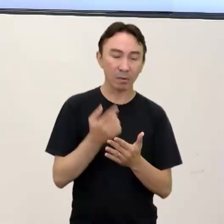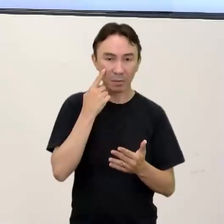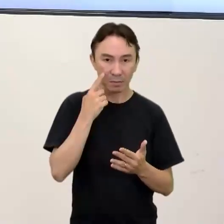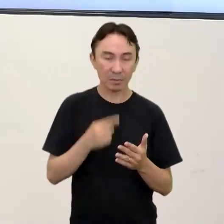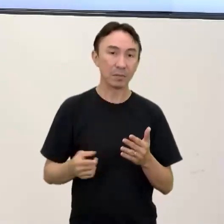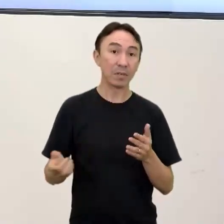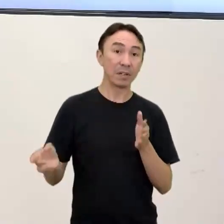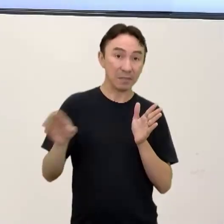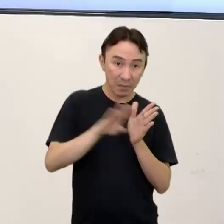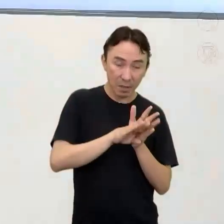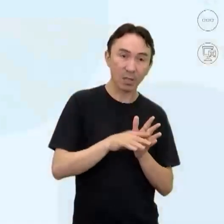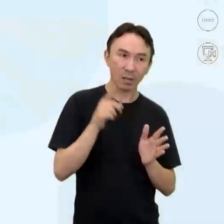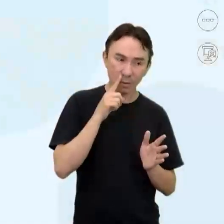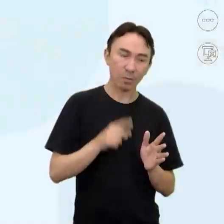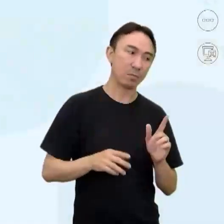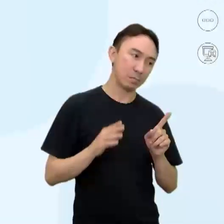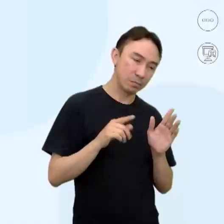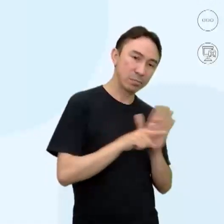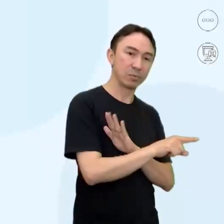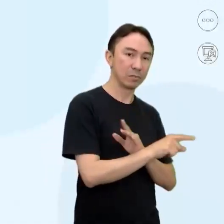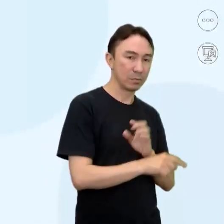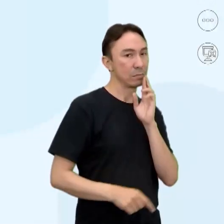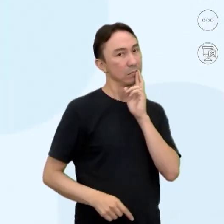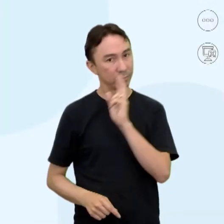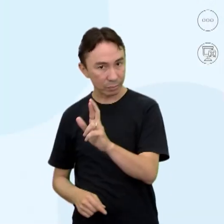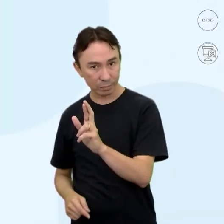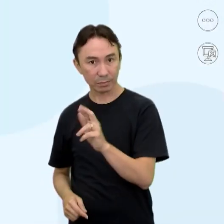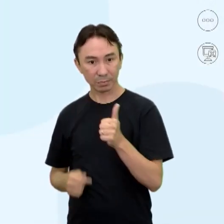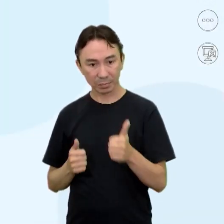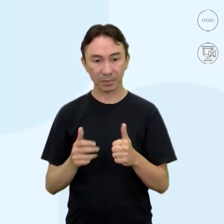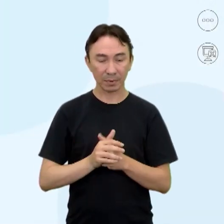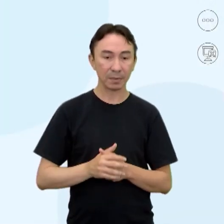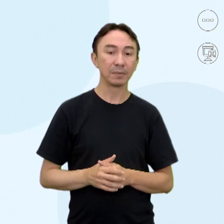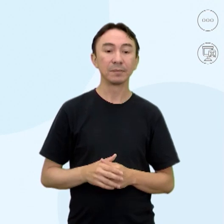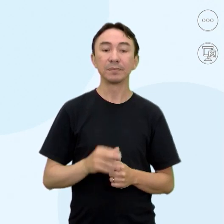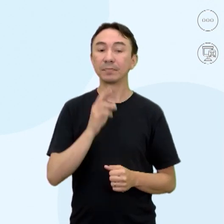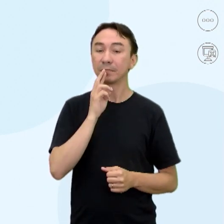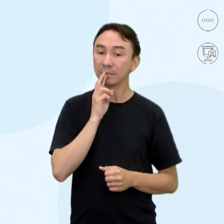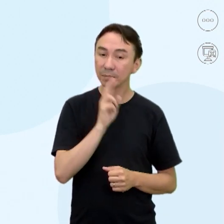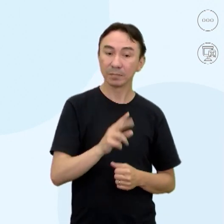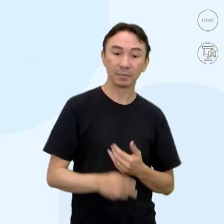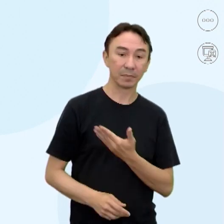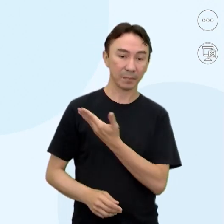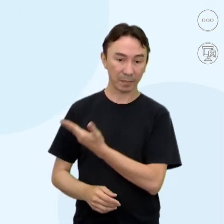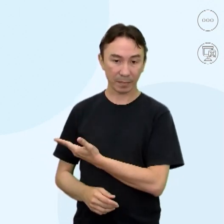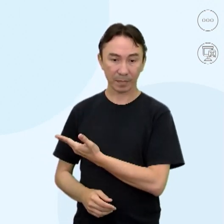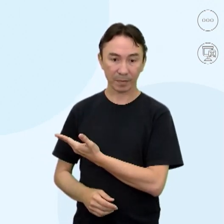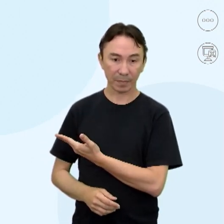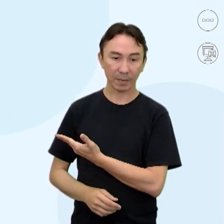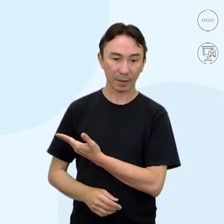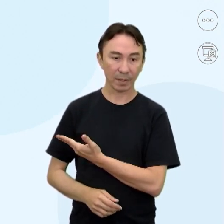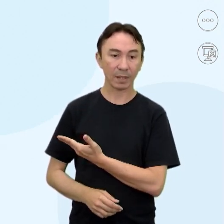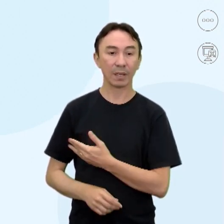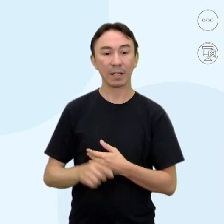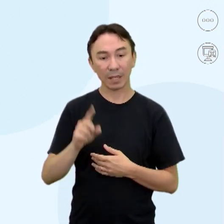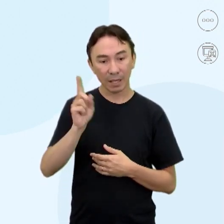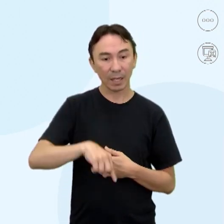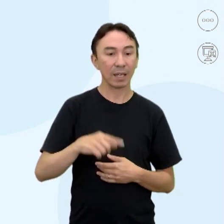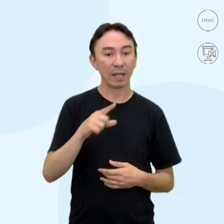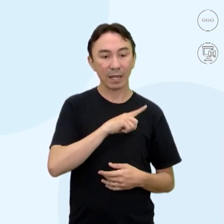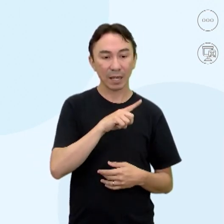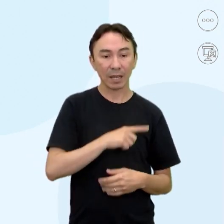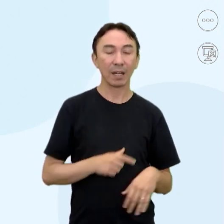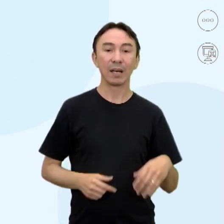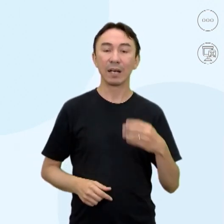equipe técnica. Olhando para a telinha para a gente subir a resposta, então vocês acertaram, de fato é a letra D, né?